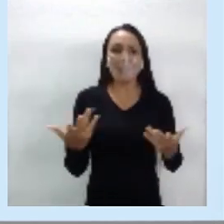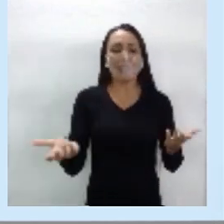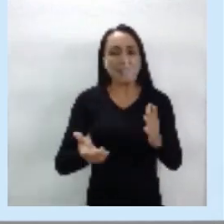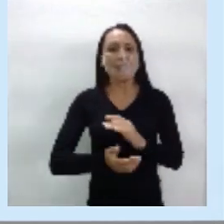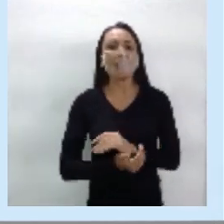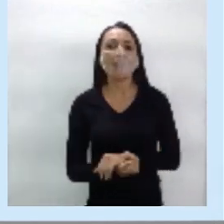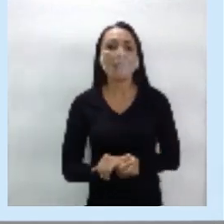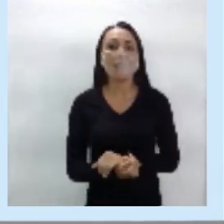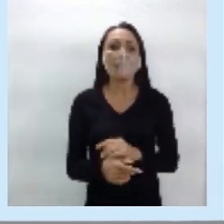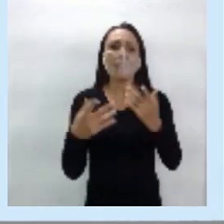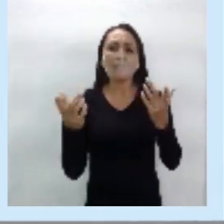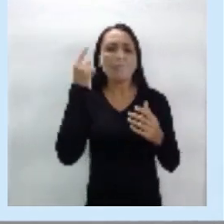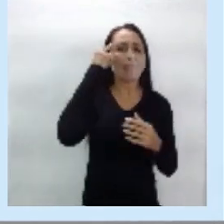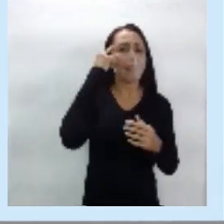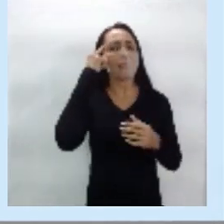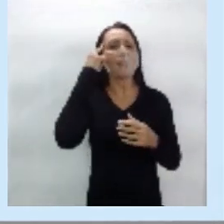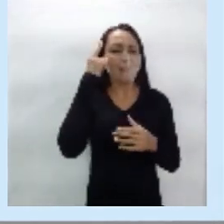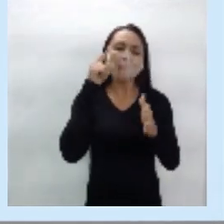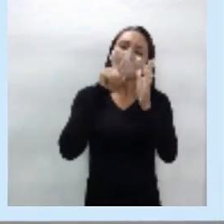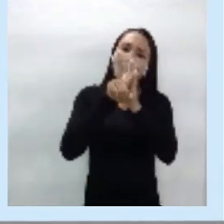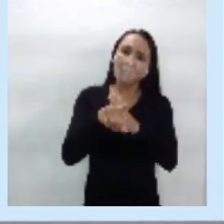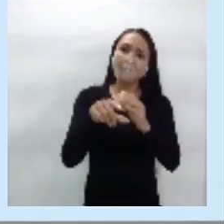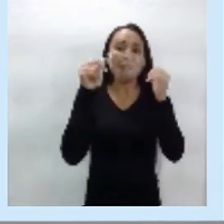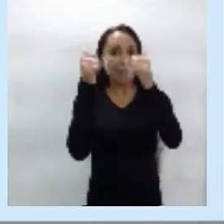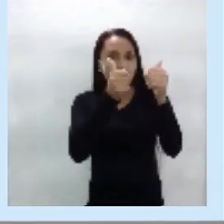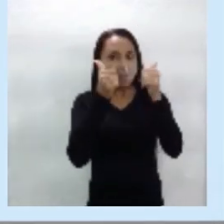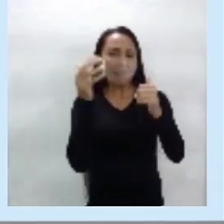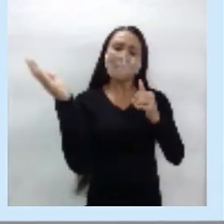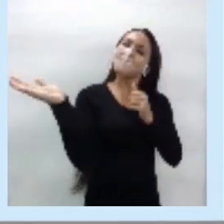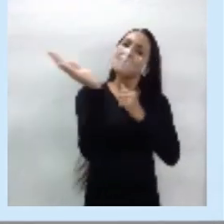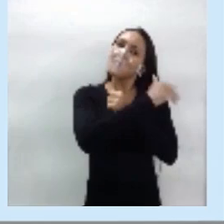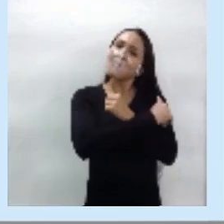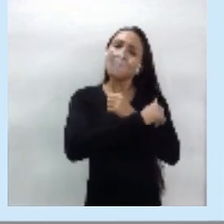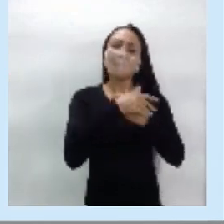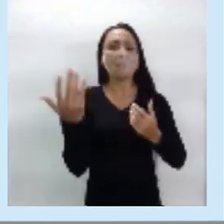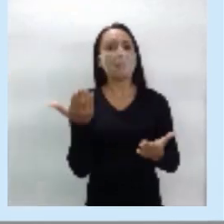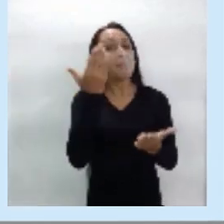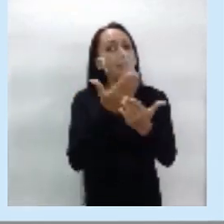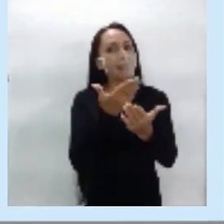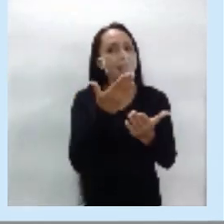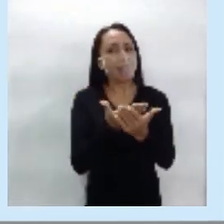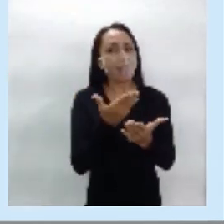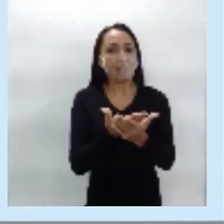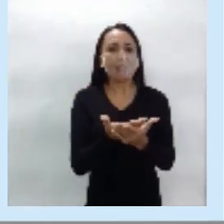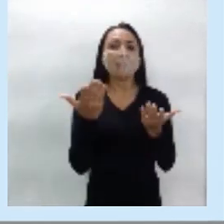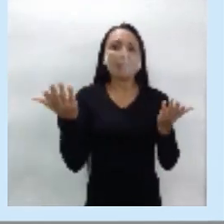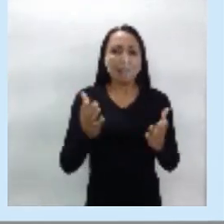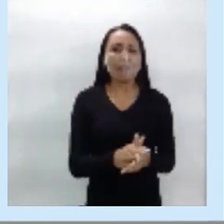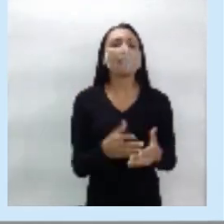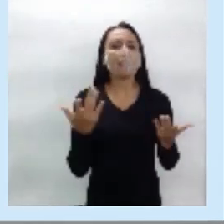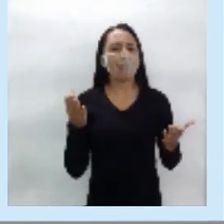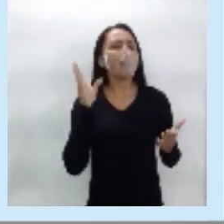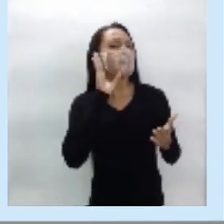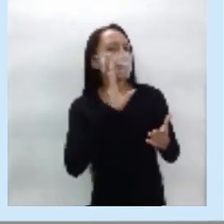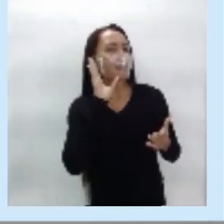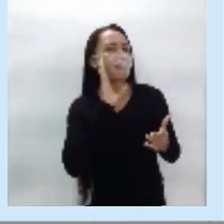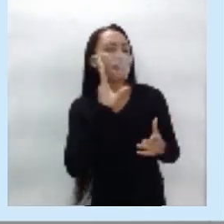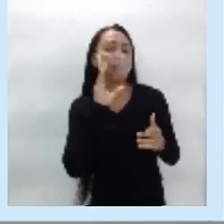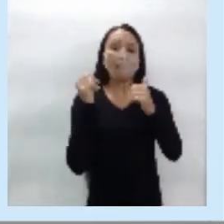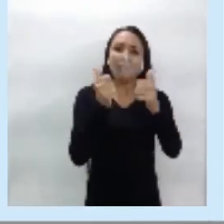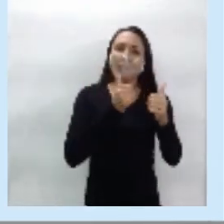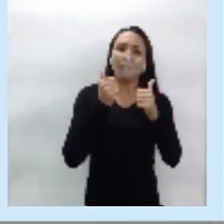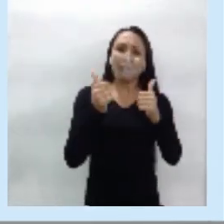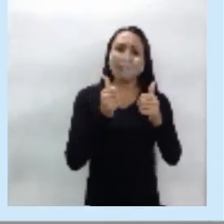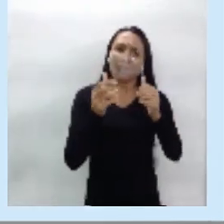de hoje a gente vai entender todo esse contexto e tirar todas as suas dúvidas, tá bom? Vem comigo que a aula tá bem